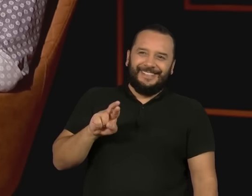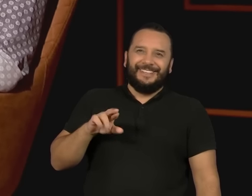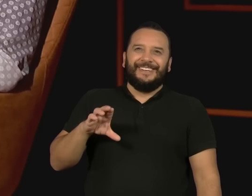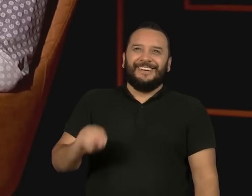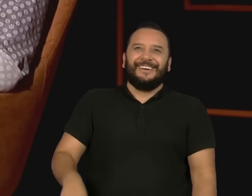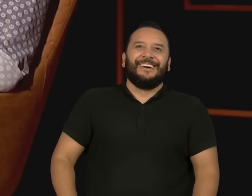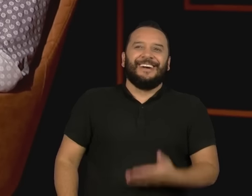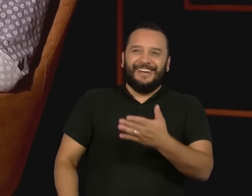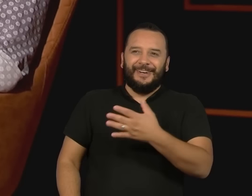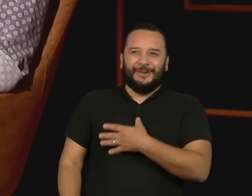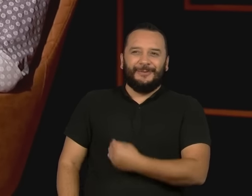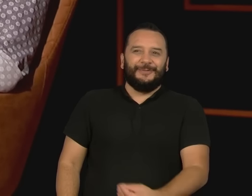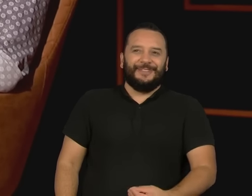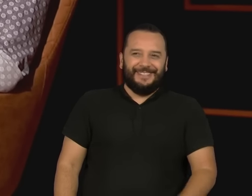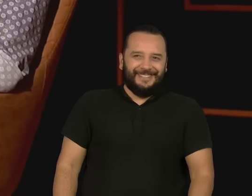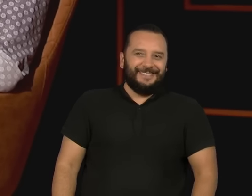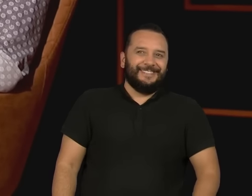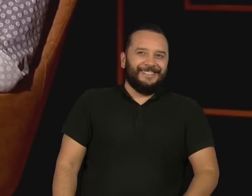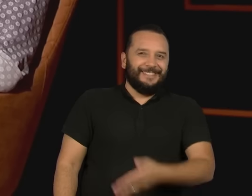Filho da mãe.